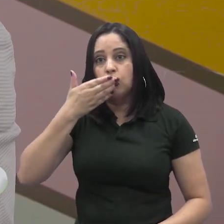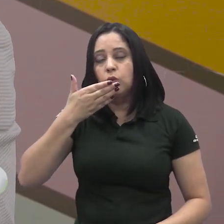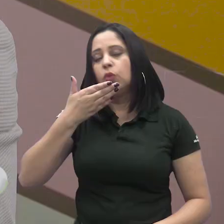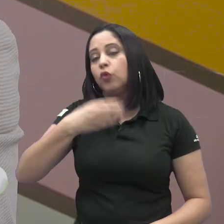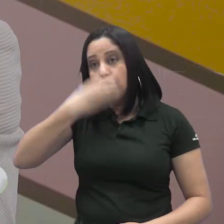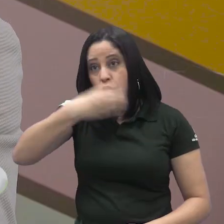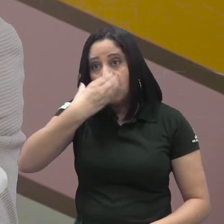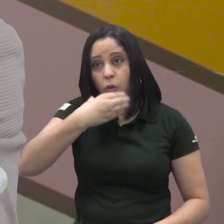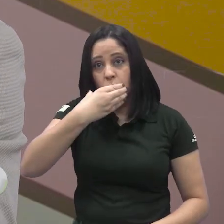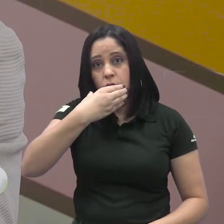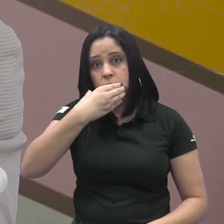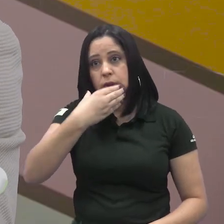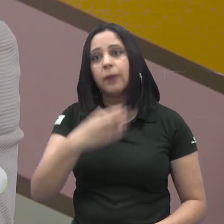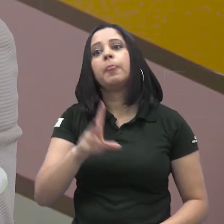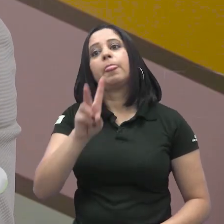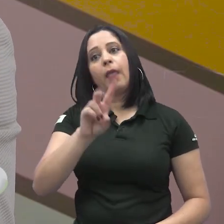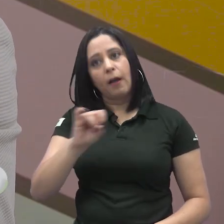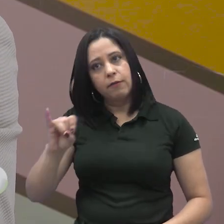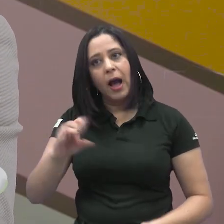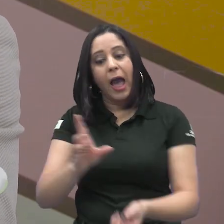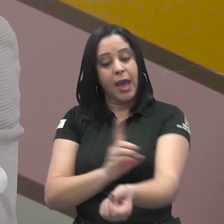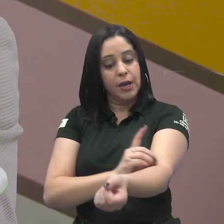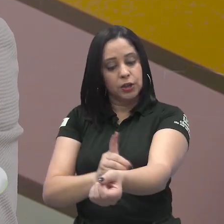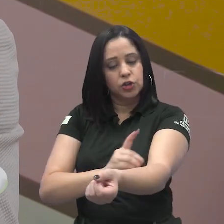com sobrepeso, já é pré-diabética ou